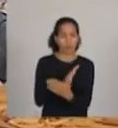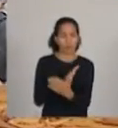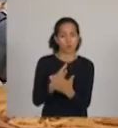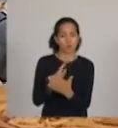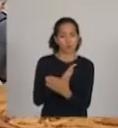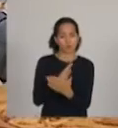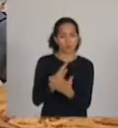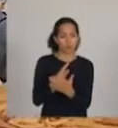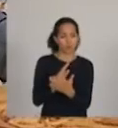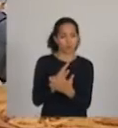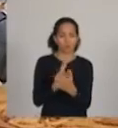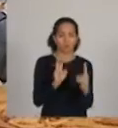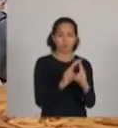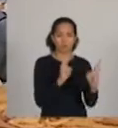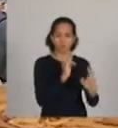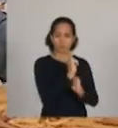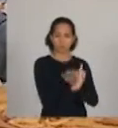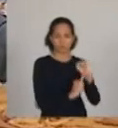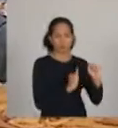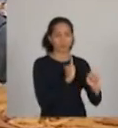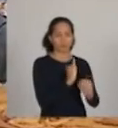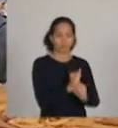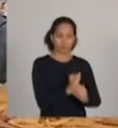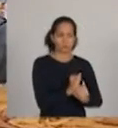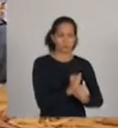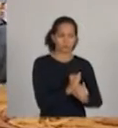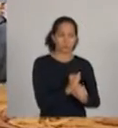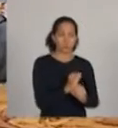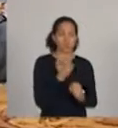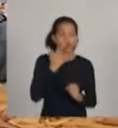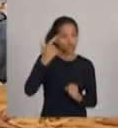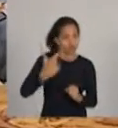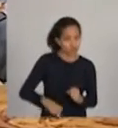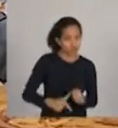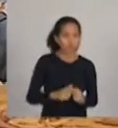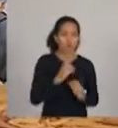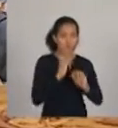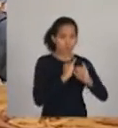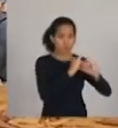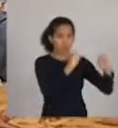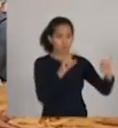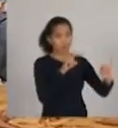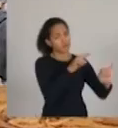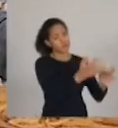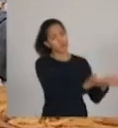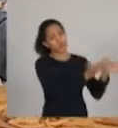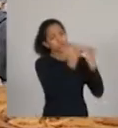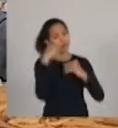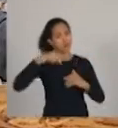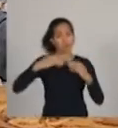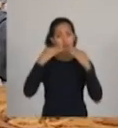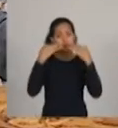sistema virtual, que eu faço mais uma vez um apelo, que venha para o plenário. Não tem comorbidade, já